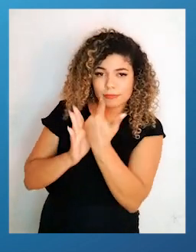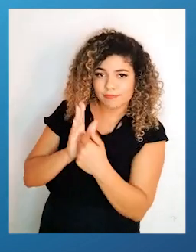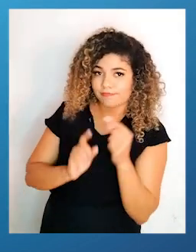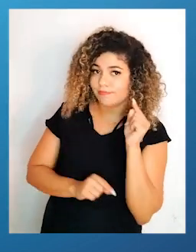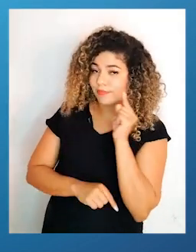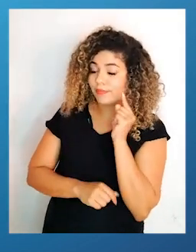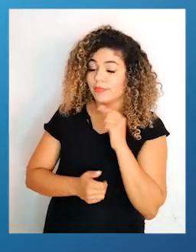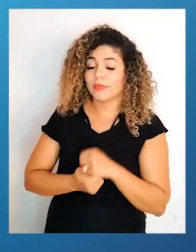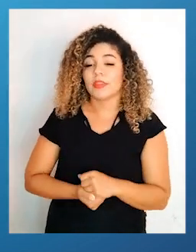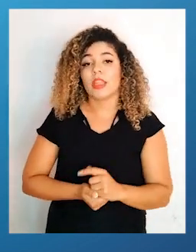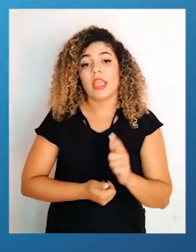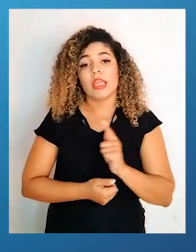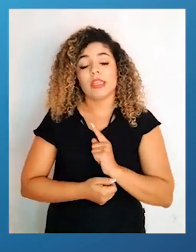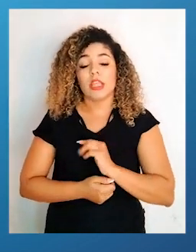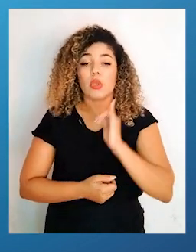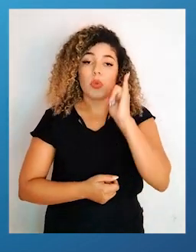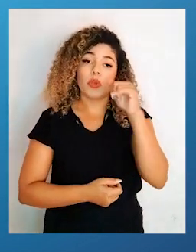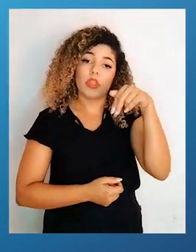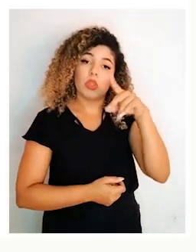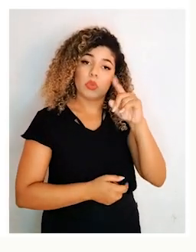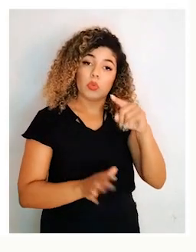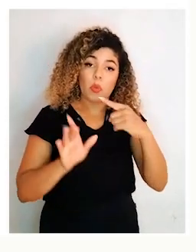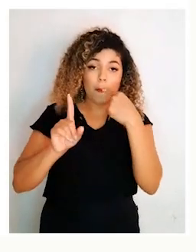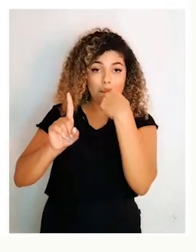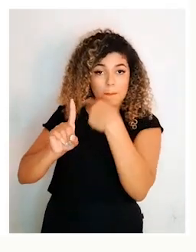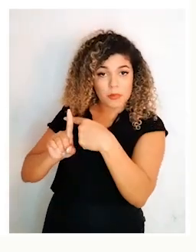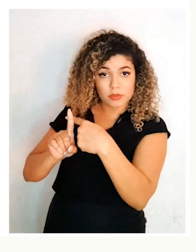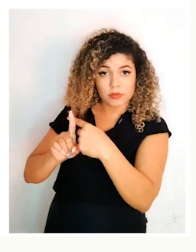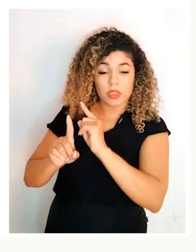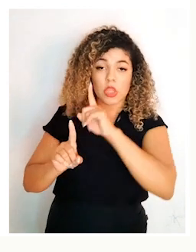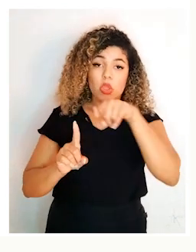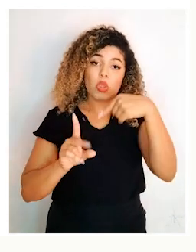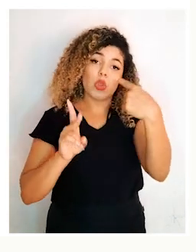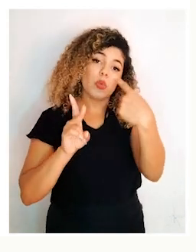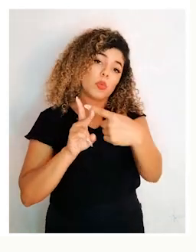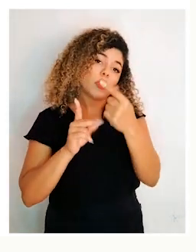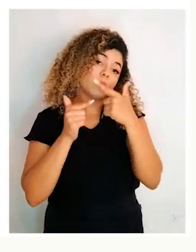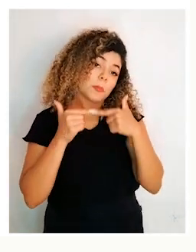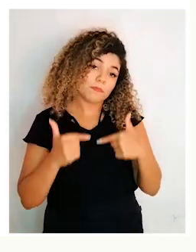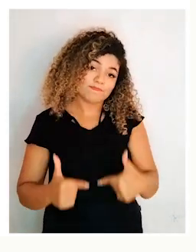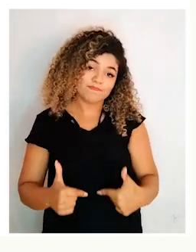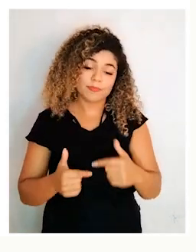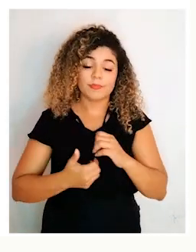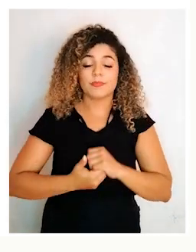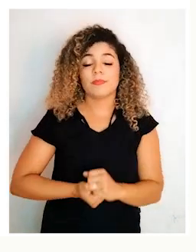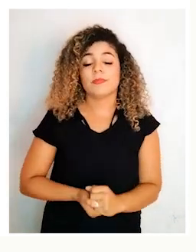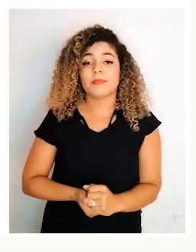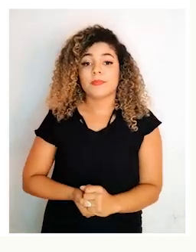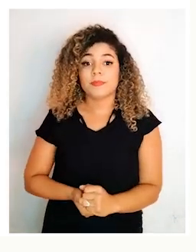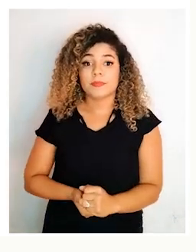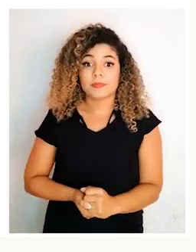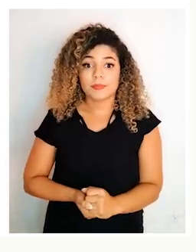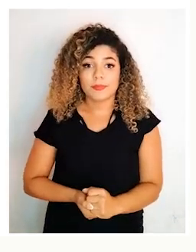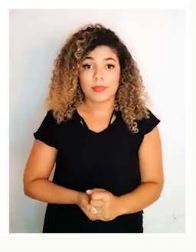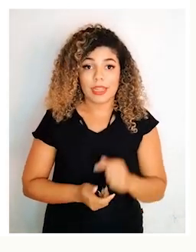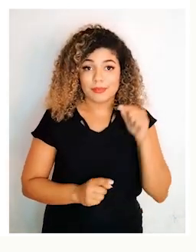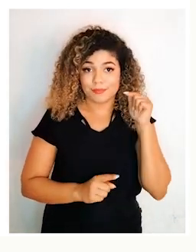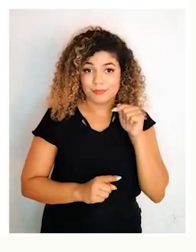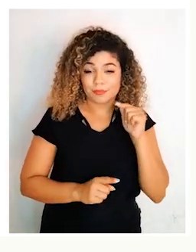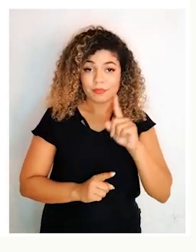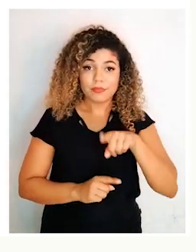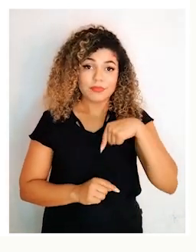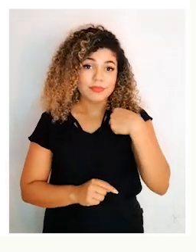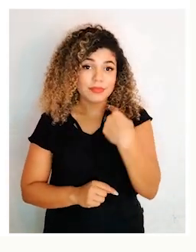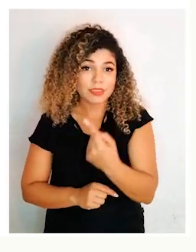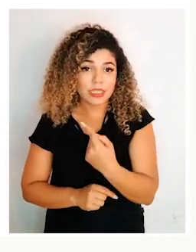Nós temos um indutor positivo e um induzido que é neutro, totalmente neutro. Aqui, depois,